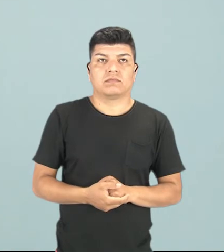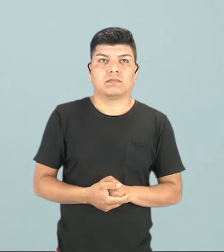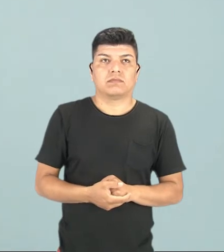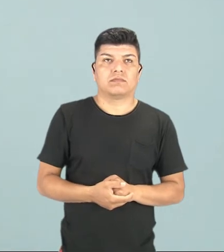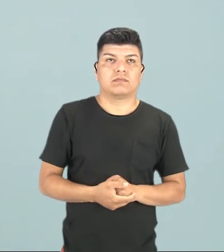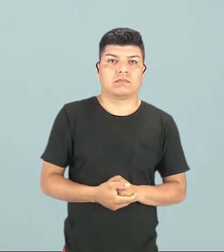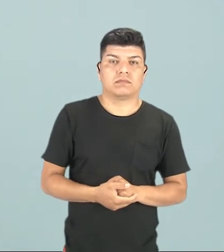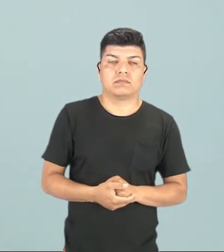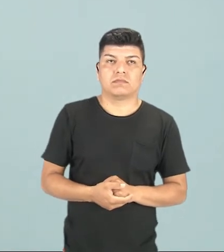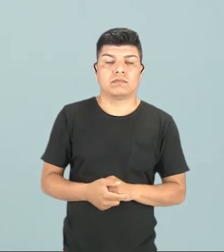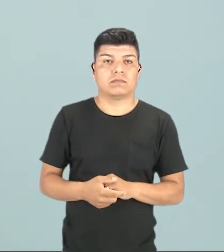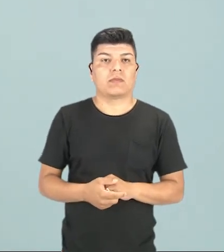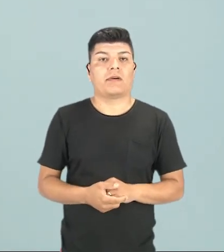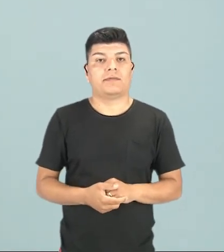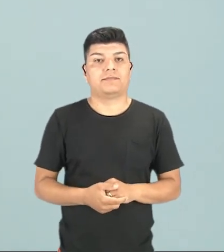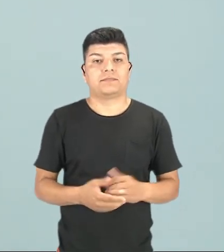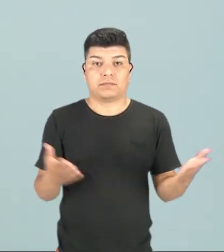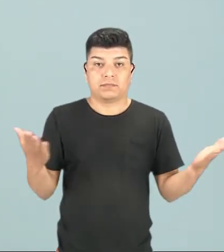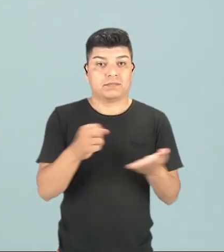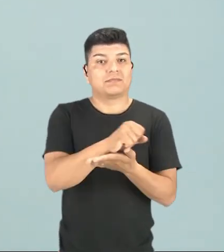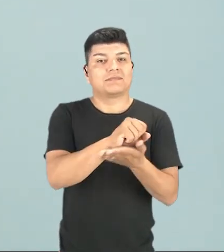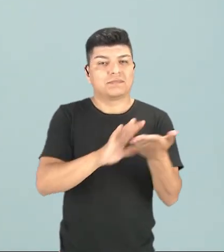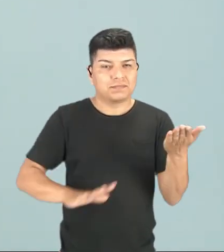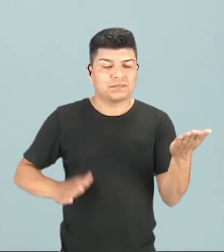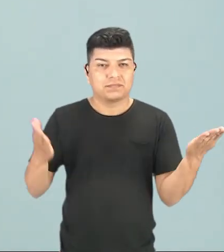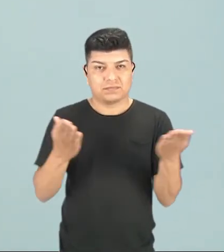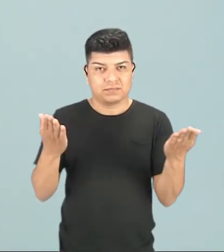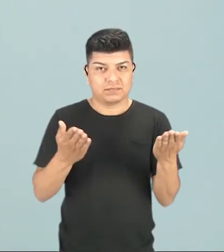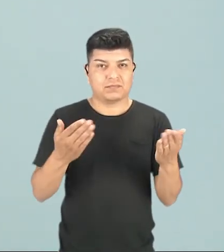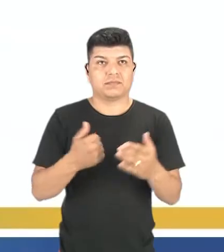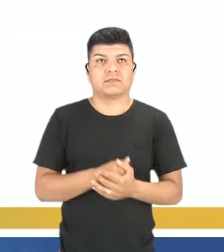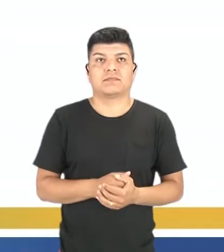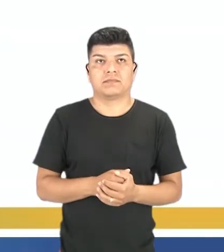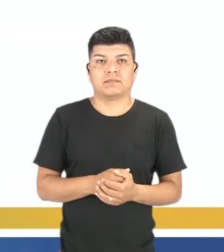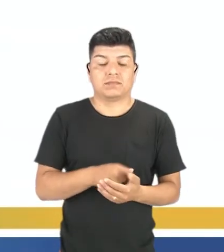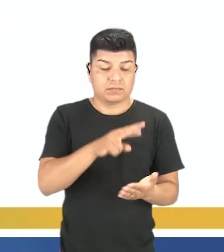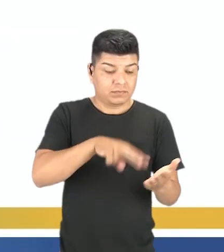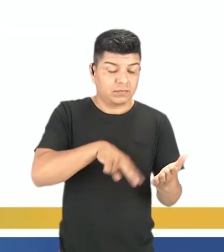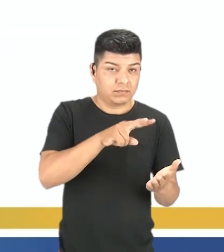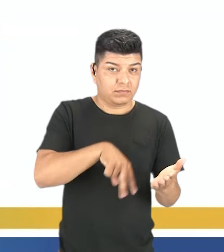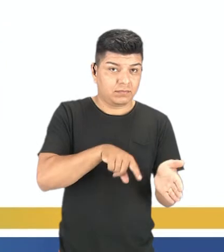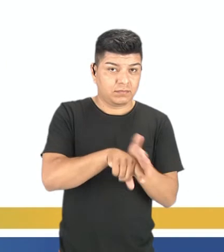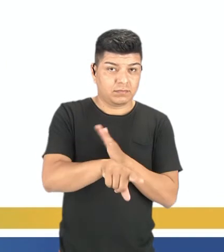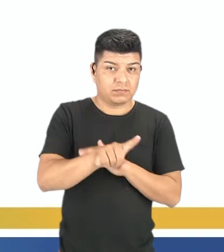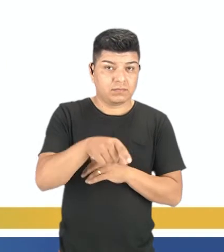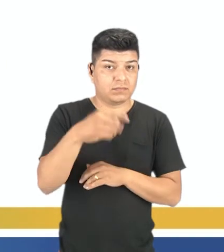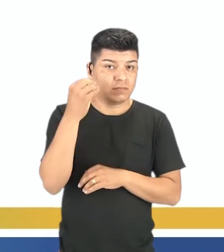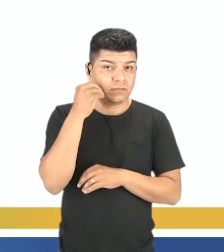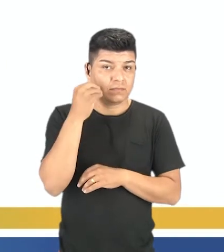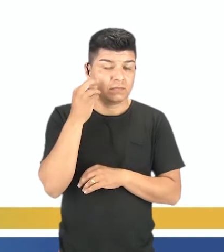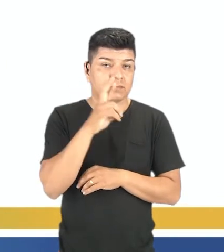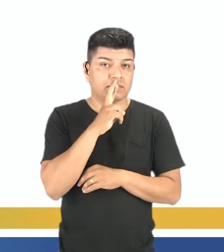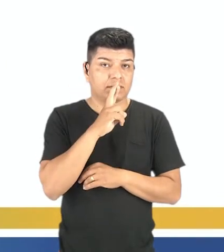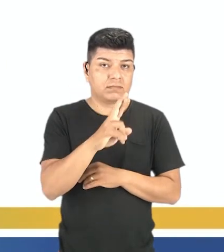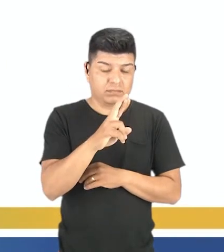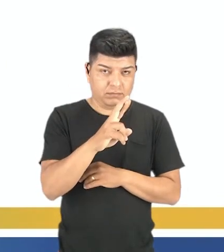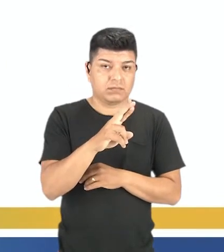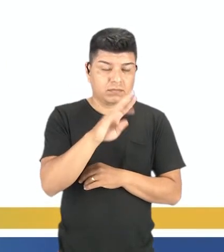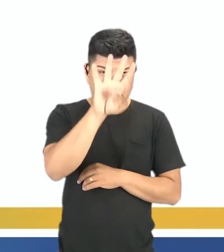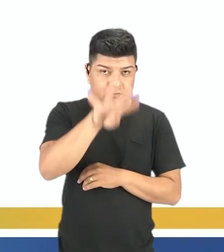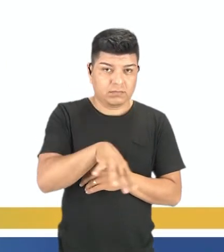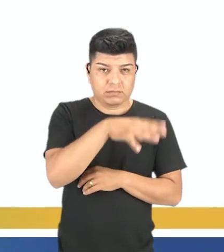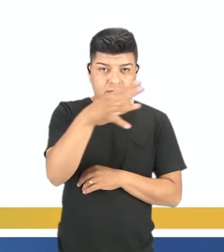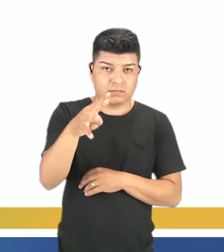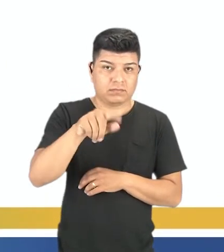bom? Vamos ao nosso exercitando de hoje, tá? Então eu vou ler o enunciado e a gente vai tentar resolver com o nosso